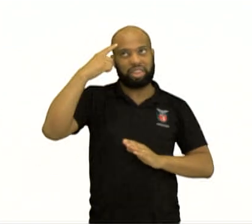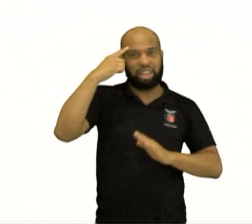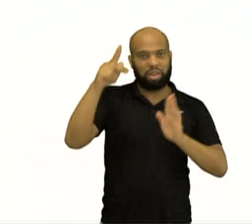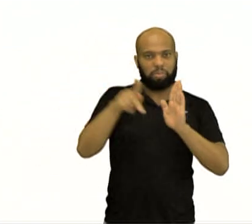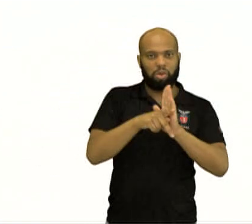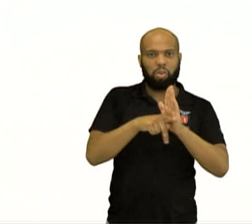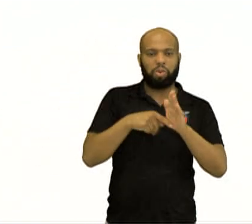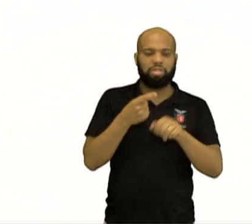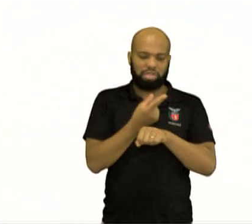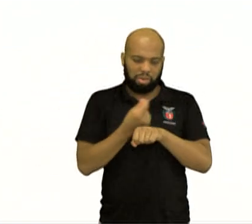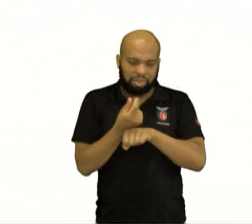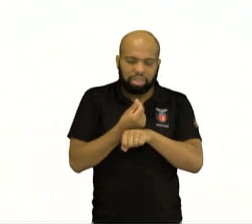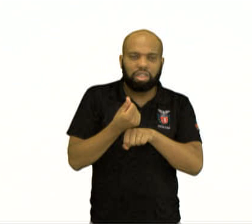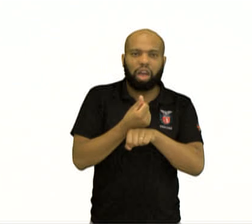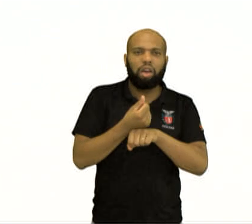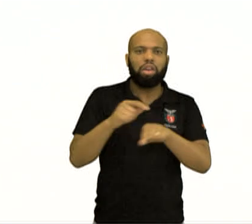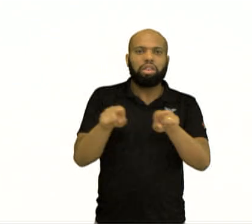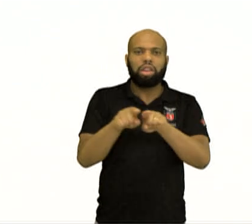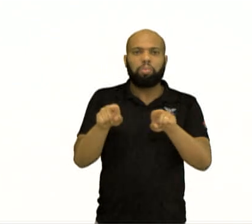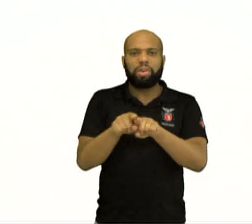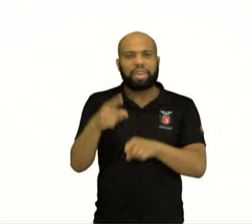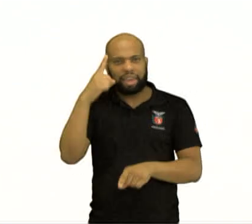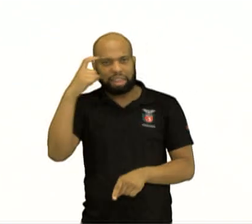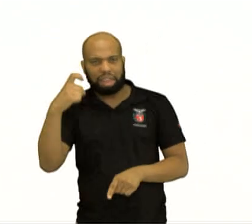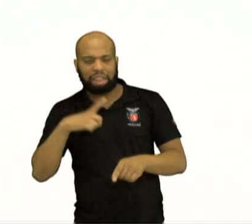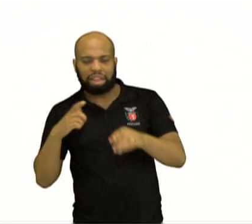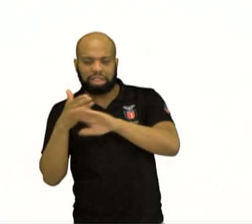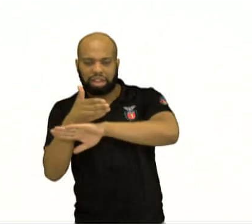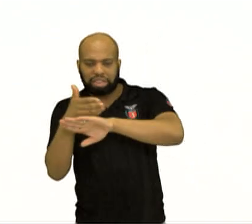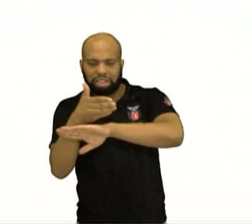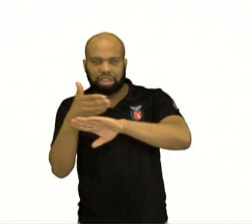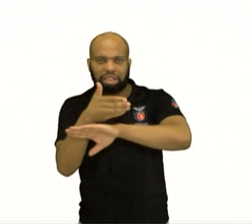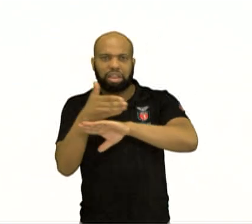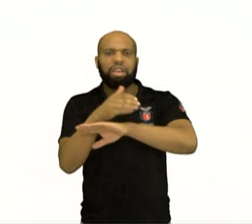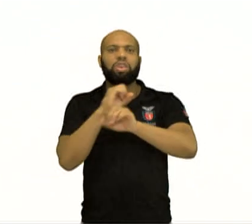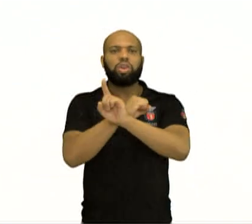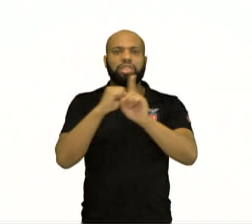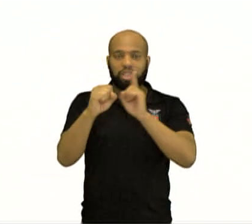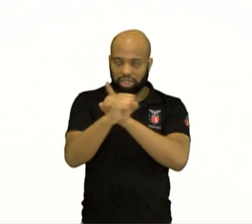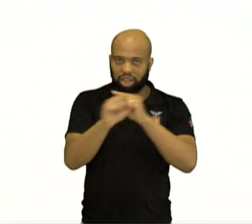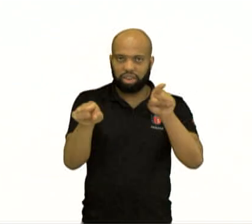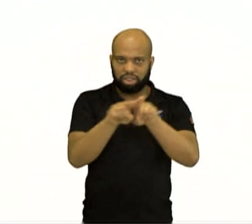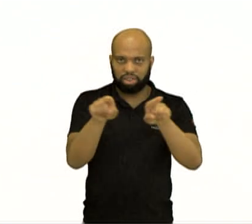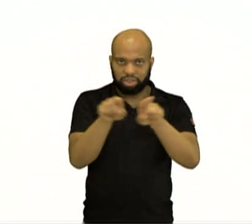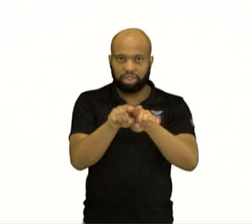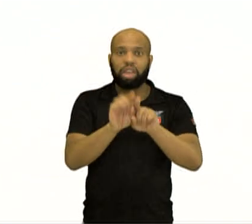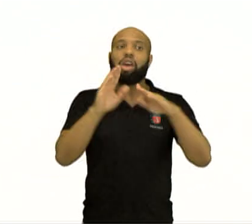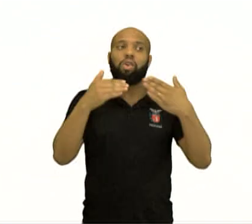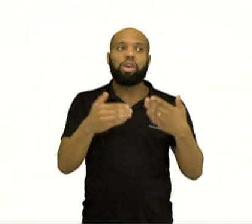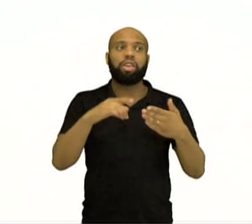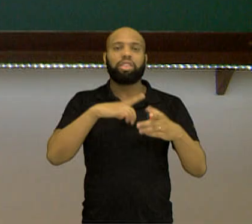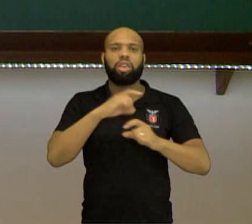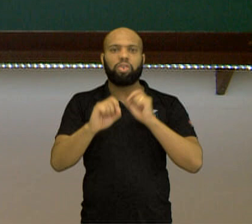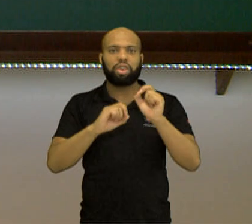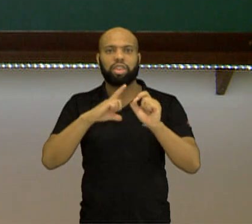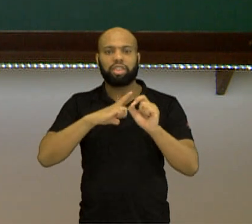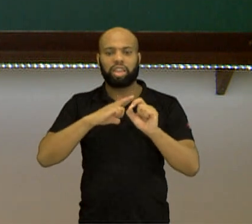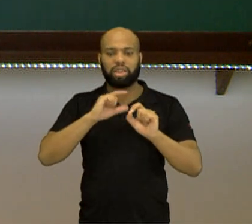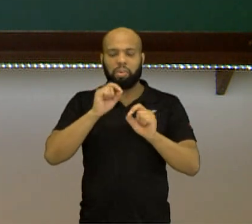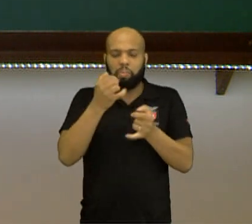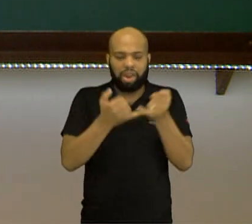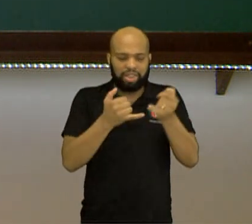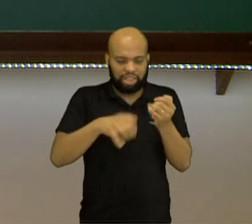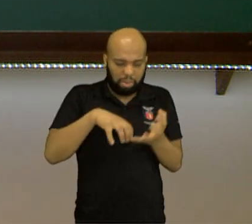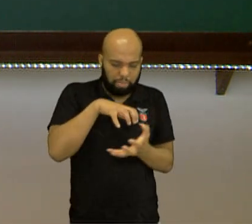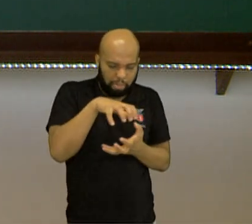ascendente, dessa ideia de participação social, teoricamente falando, né, para um lado de uma oposição, de uma revolução,